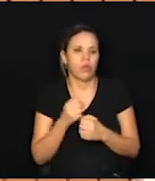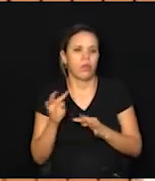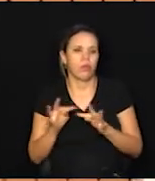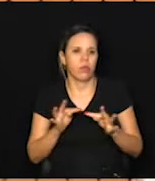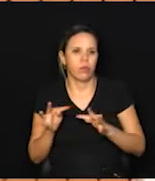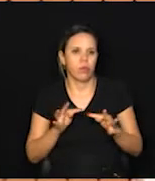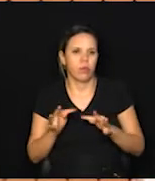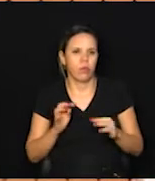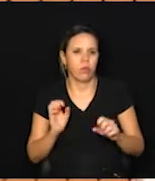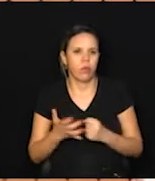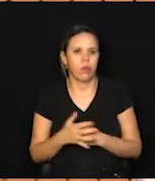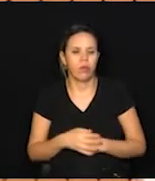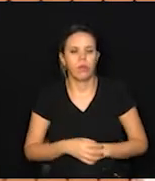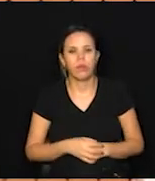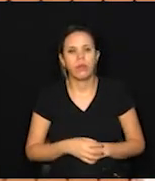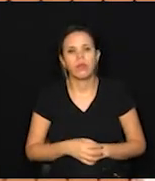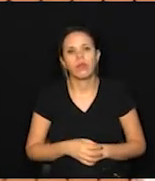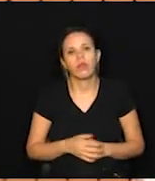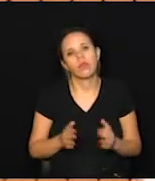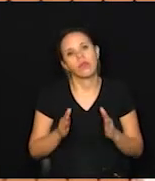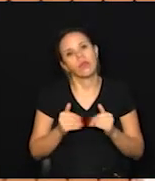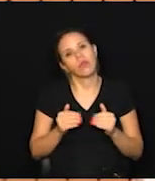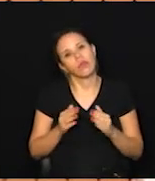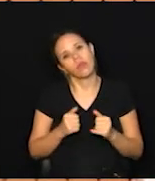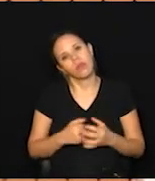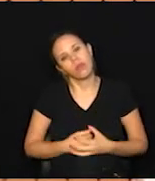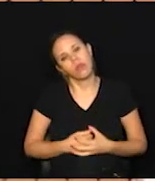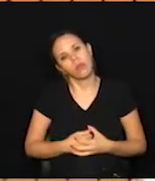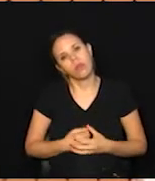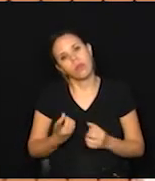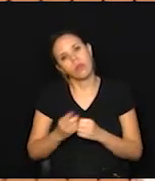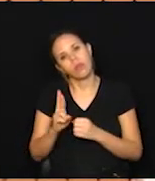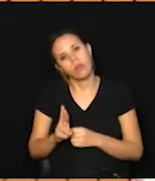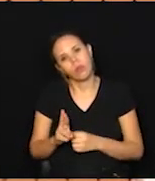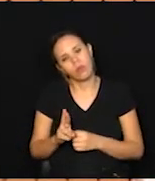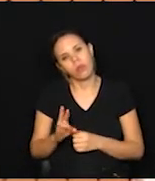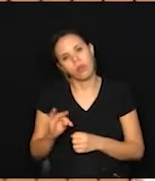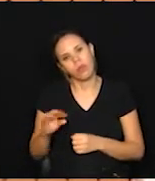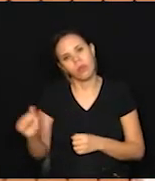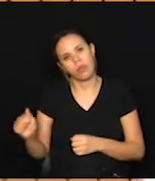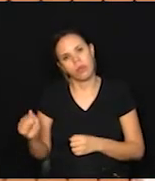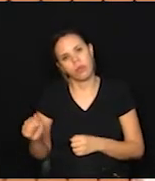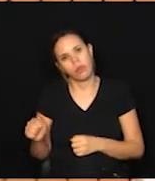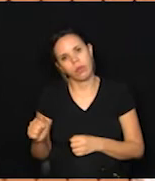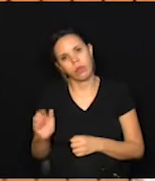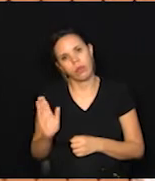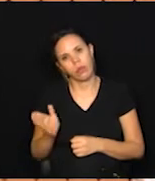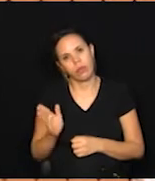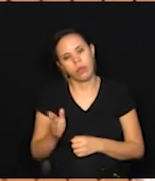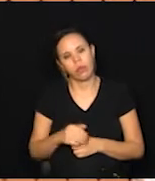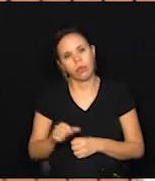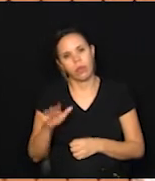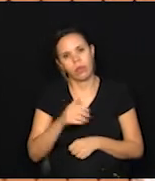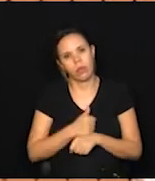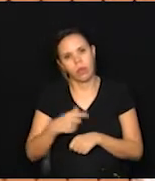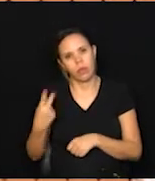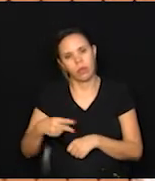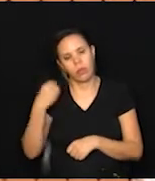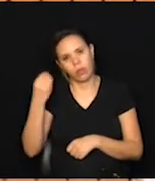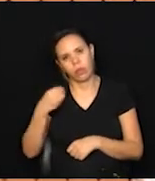tratamento da Covid. Vou pedir também para a doutora Cíntia, já que é a área dela, nós temos aí